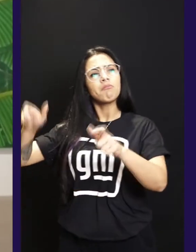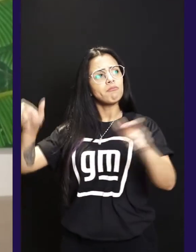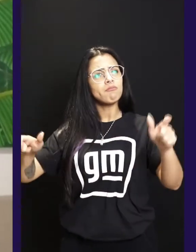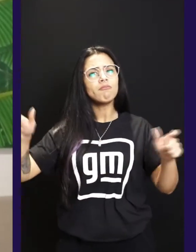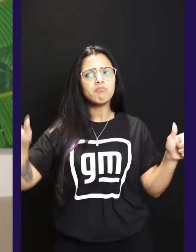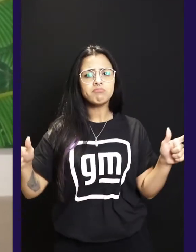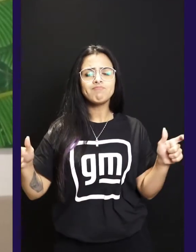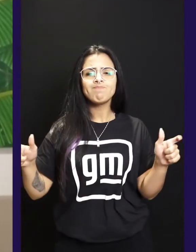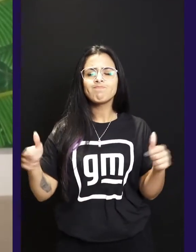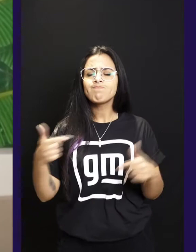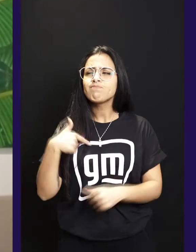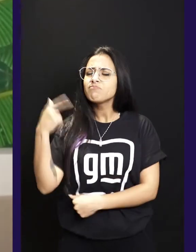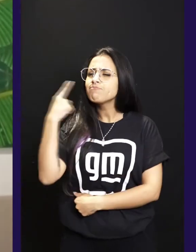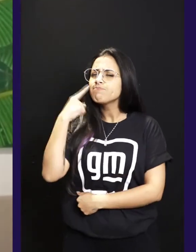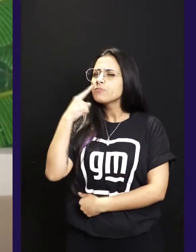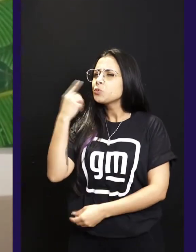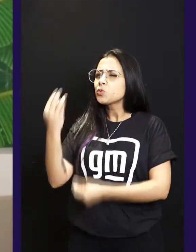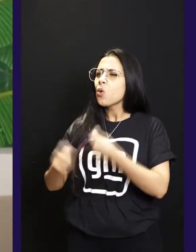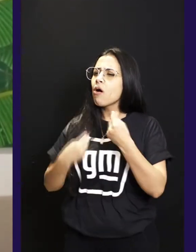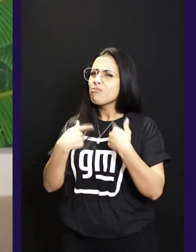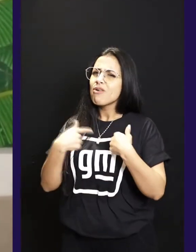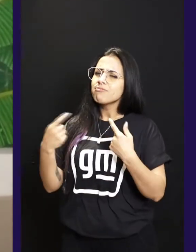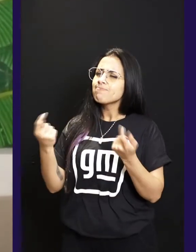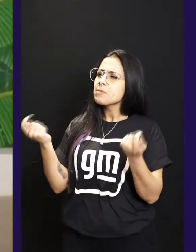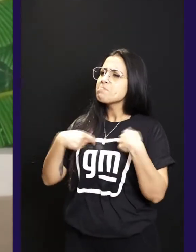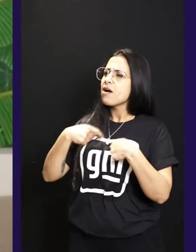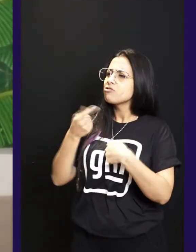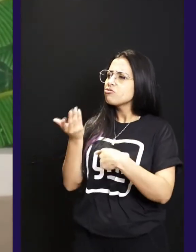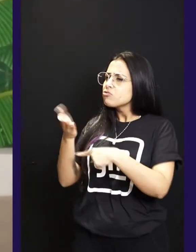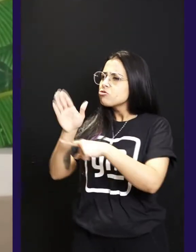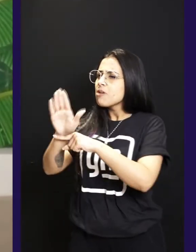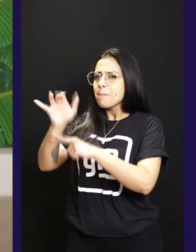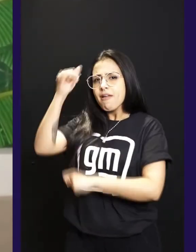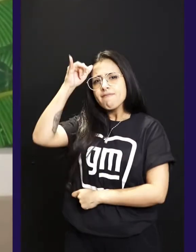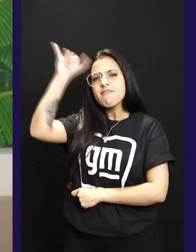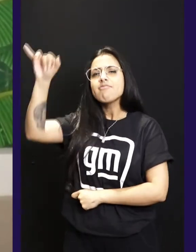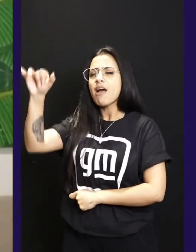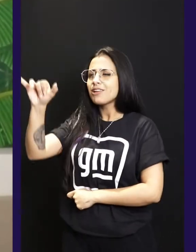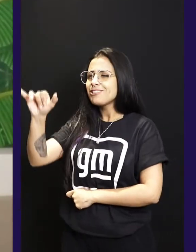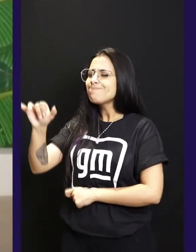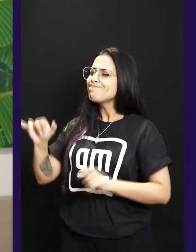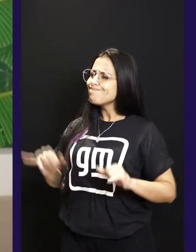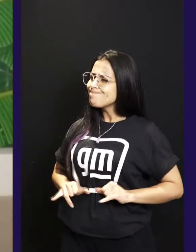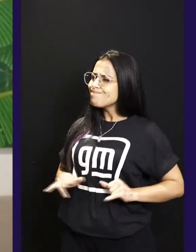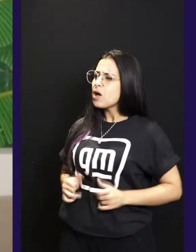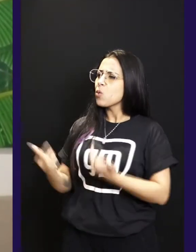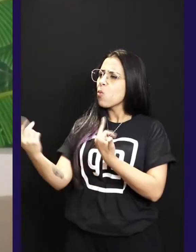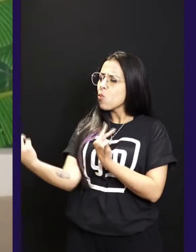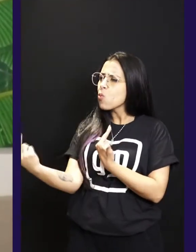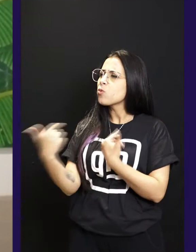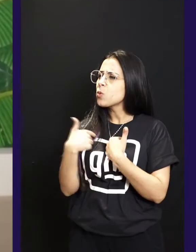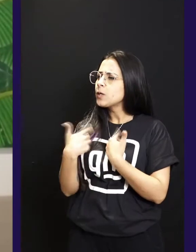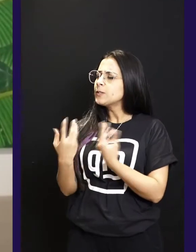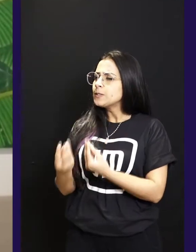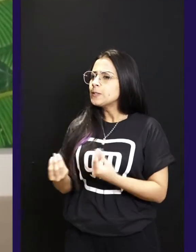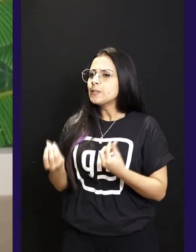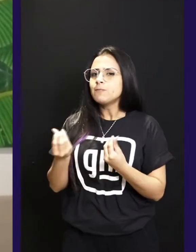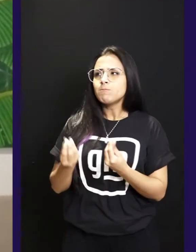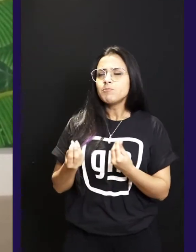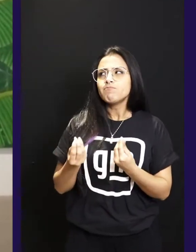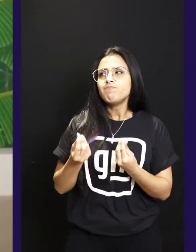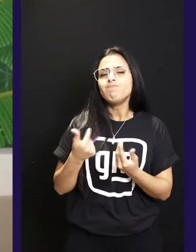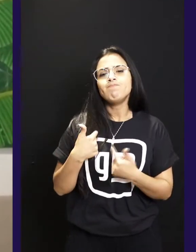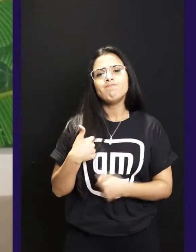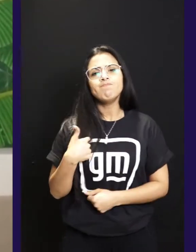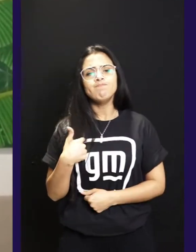outras pessoas não passassem por aquilo que eu estava passando. E aí o que eu consegui fazer, assim, considerando os